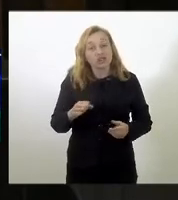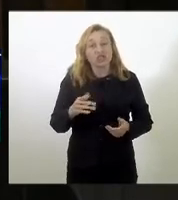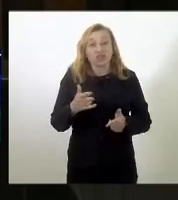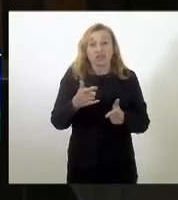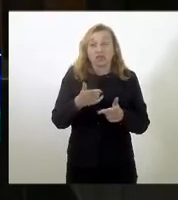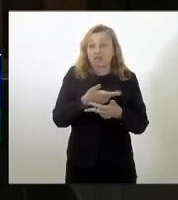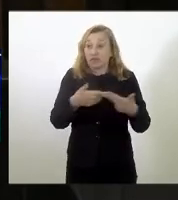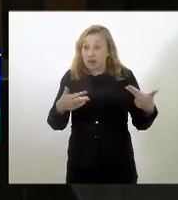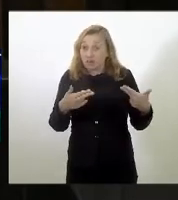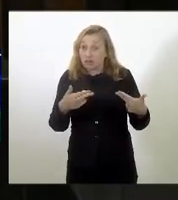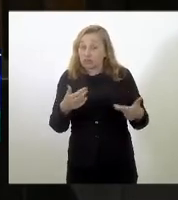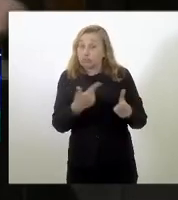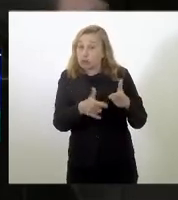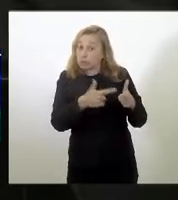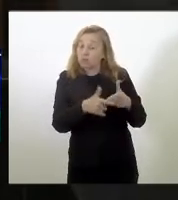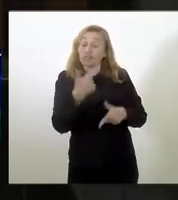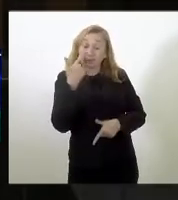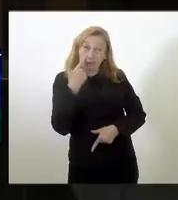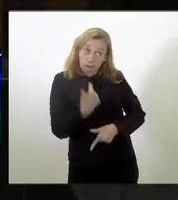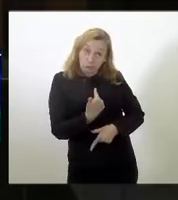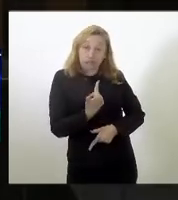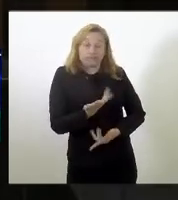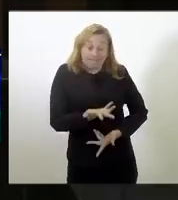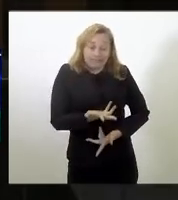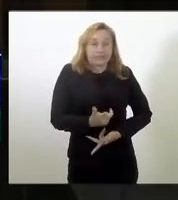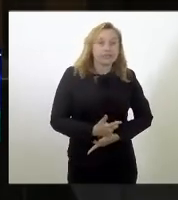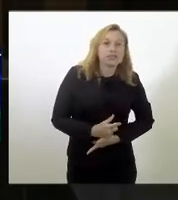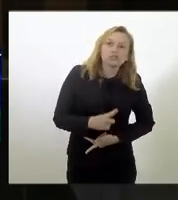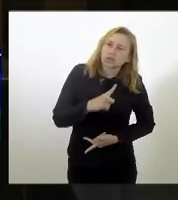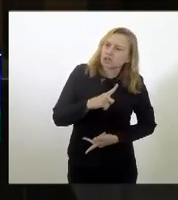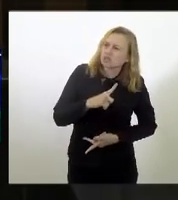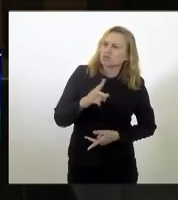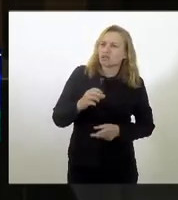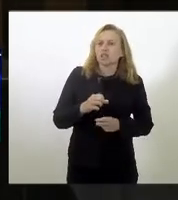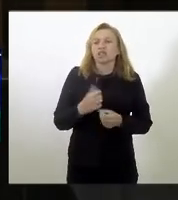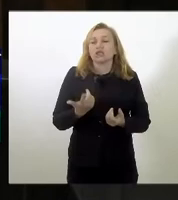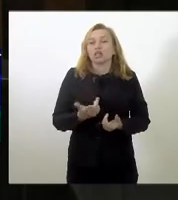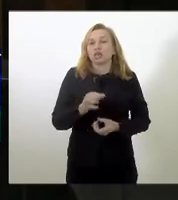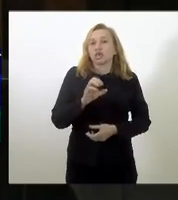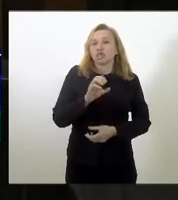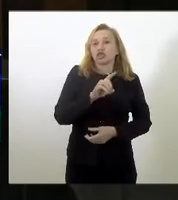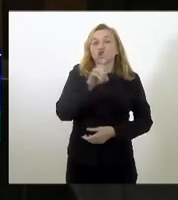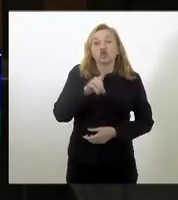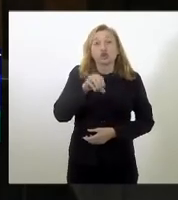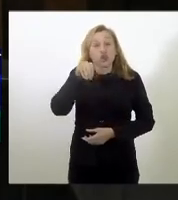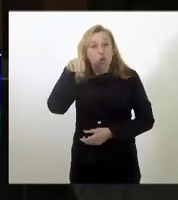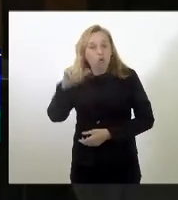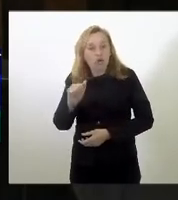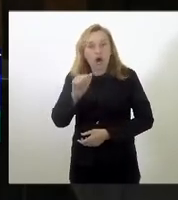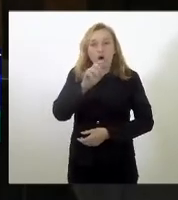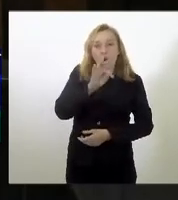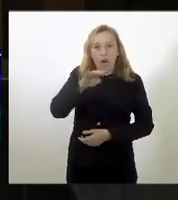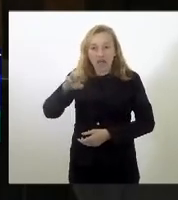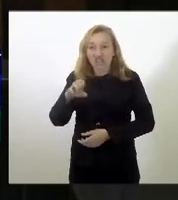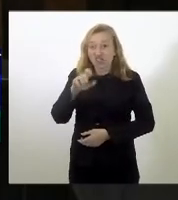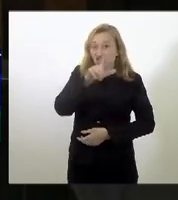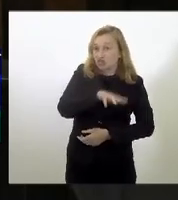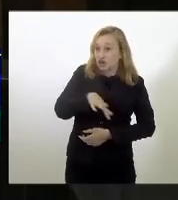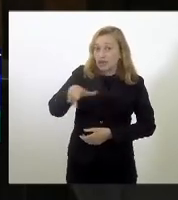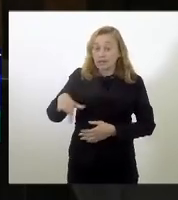problemas que a gente vivencia. A gente tem visto, né, desde a Zona Oeste do Rio de Janeiro até as diferentes cidades do